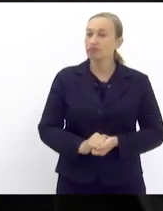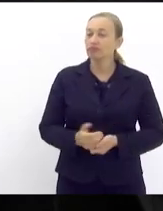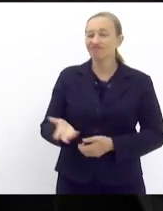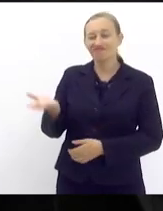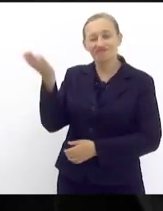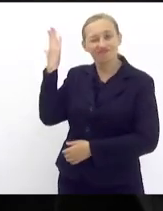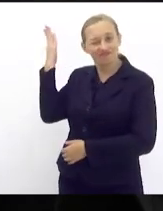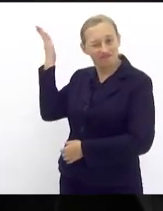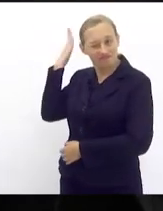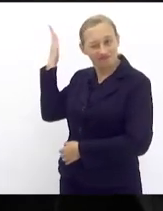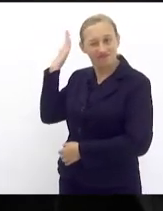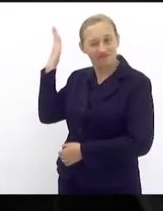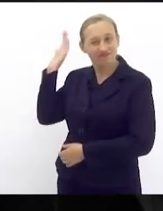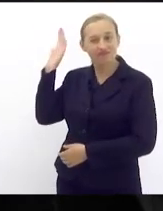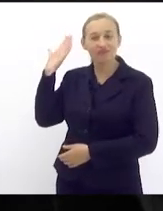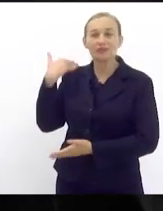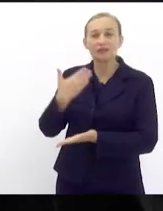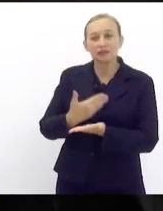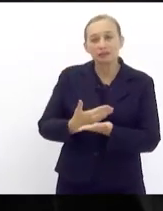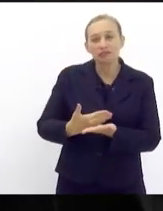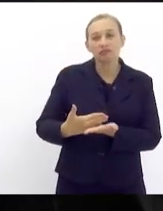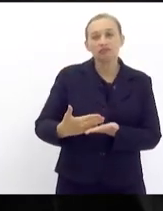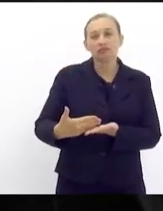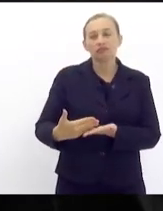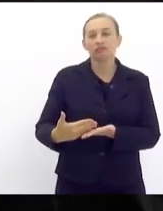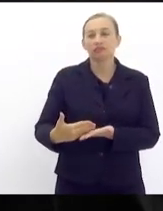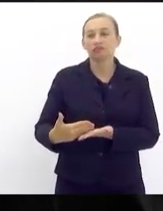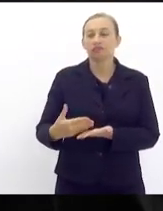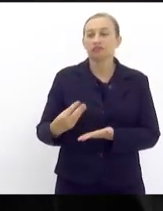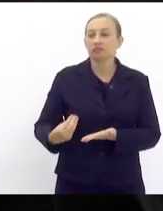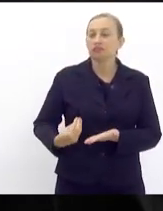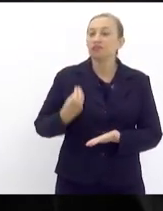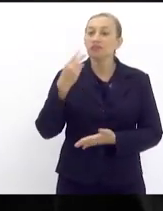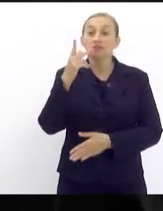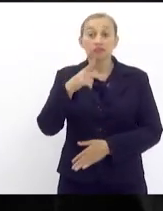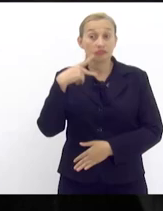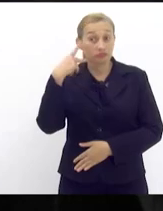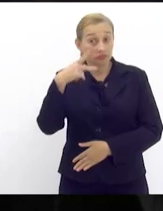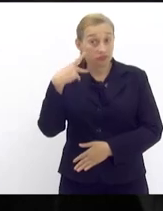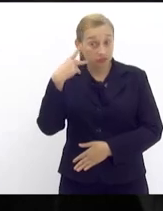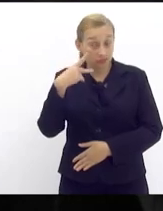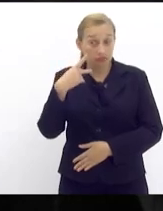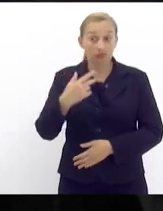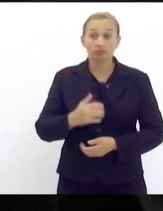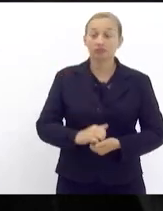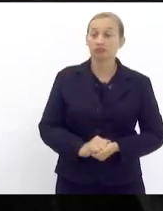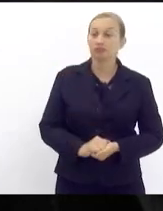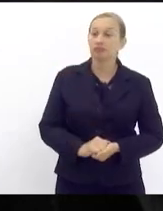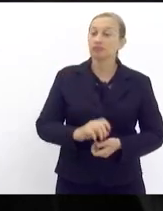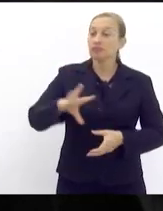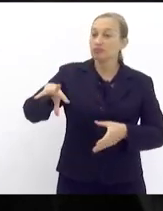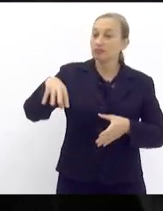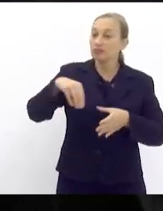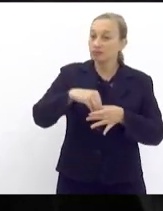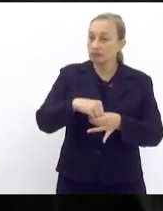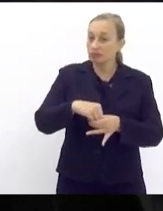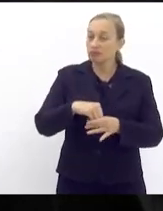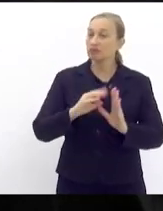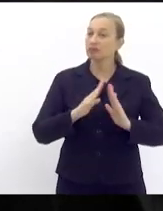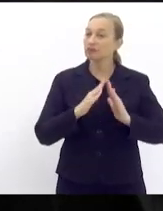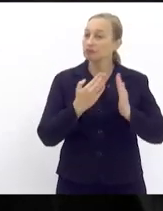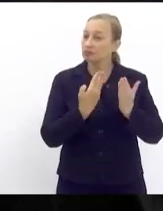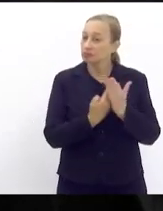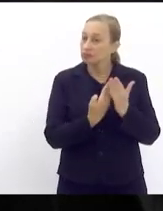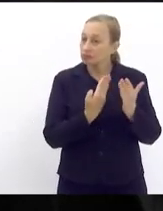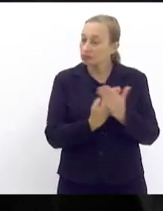época iniciavamos a nossa vida política dentro da Escola de